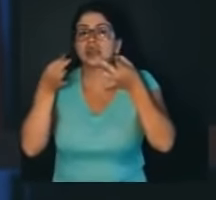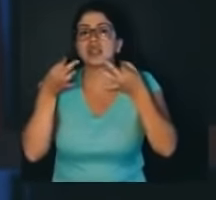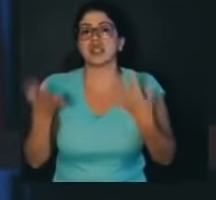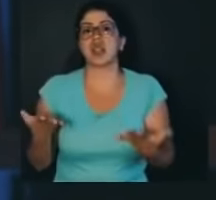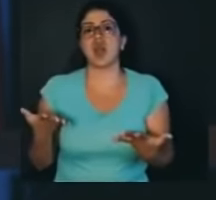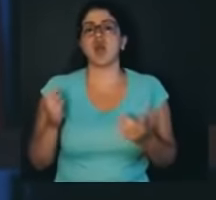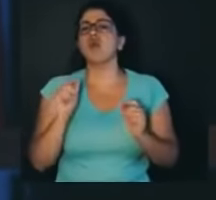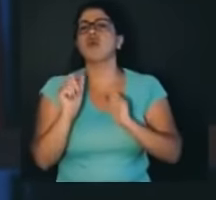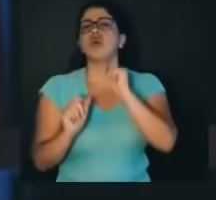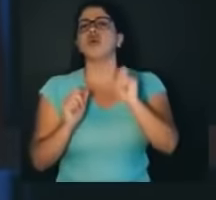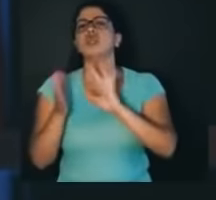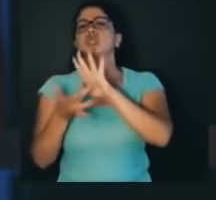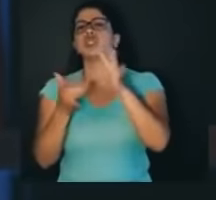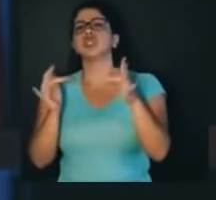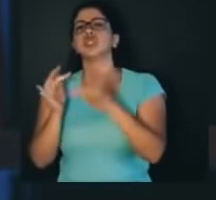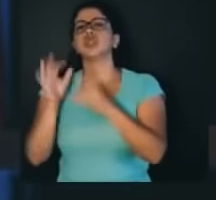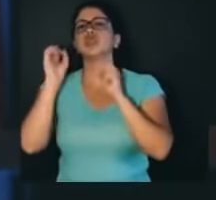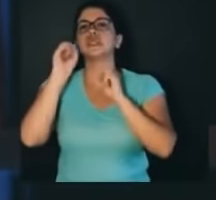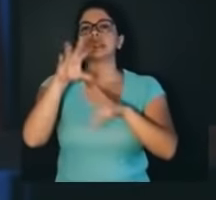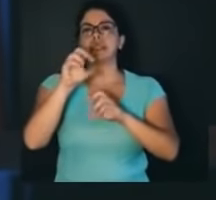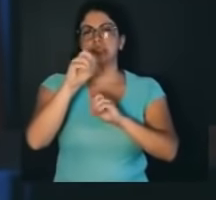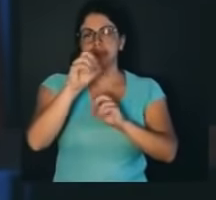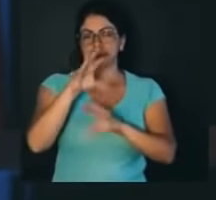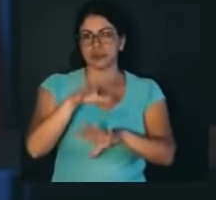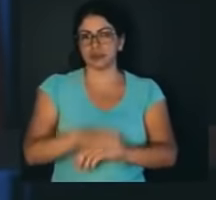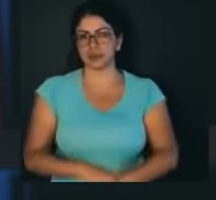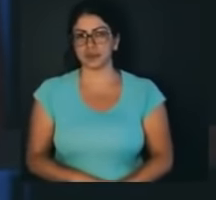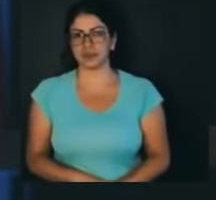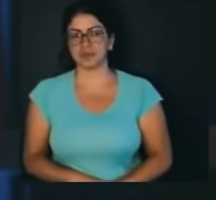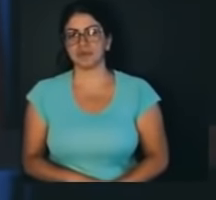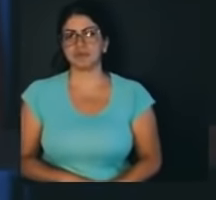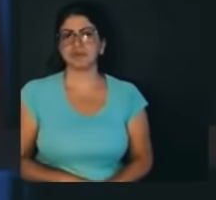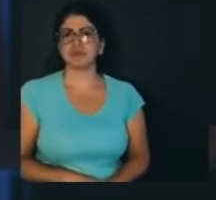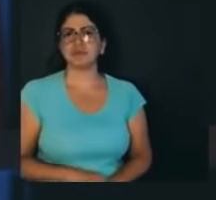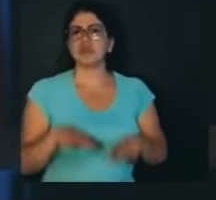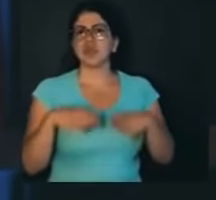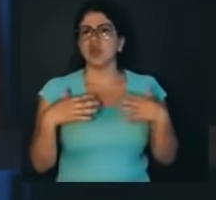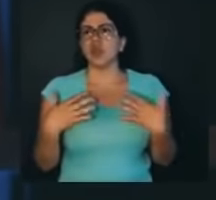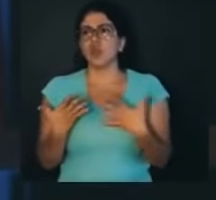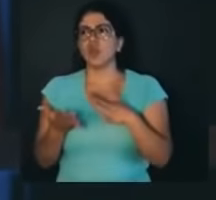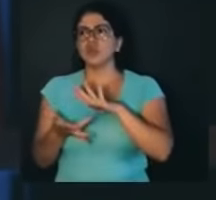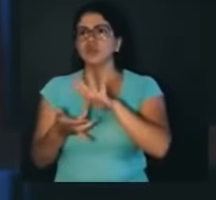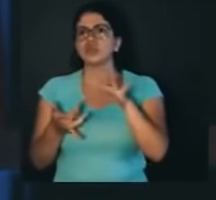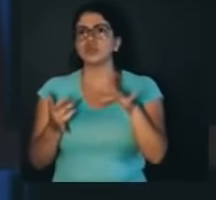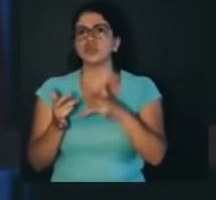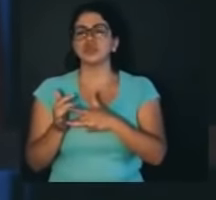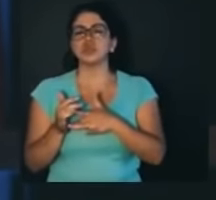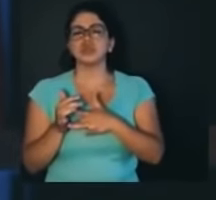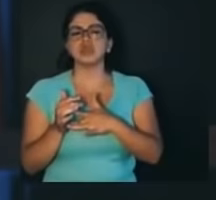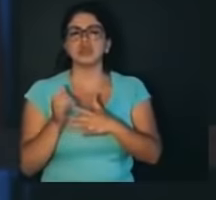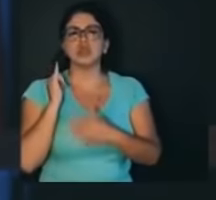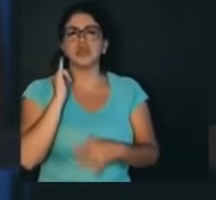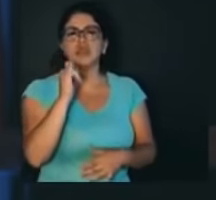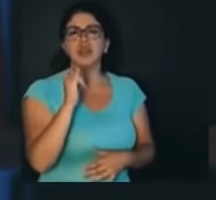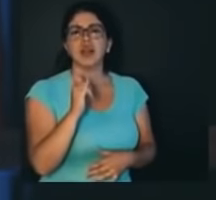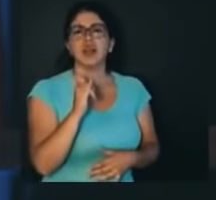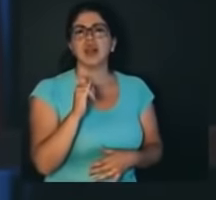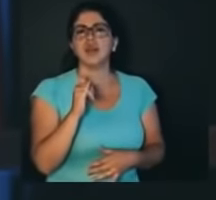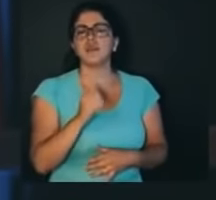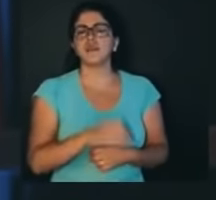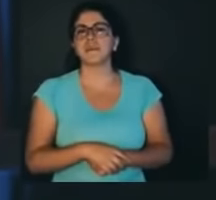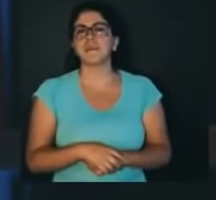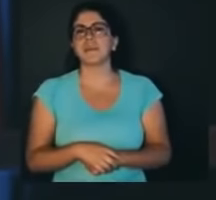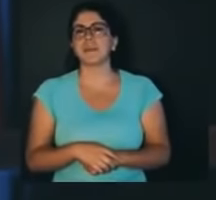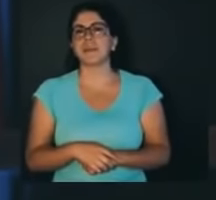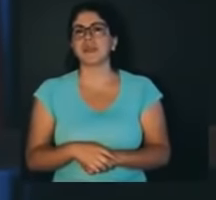outro texto que se encontra em Lucas, no capítulo número 6, quando ele diz que o homem bom, do bom tesouro do seu coração,